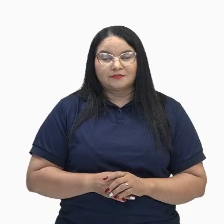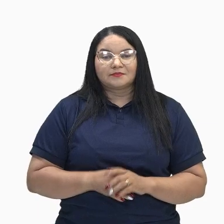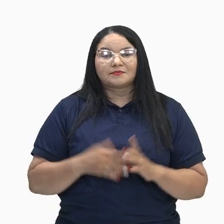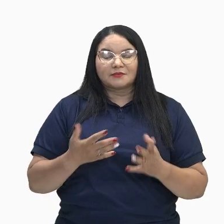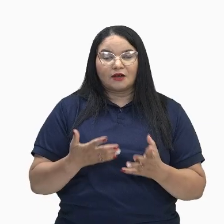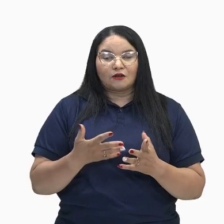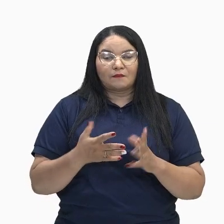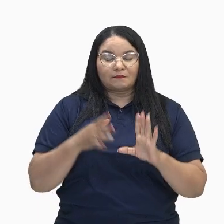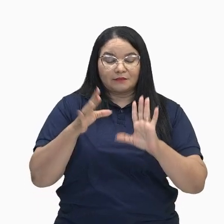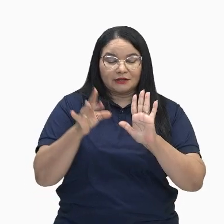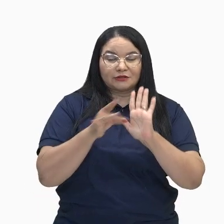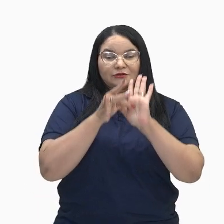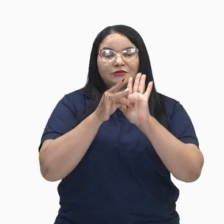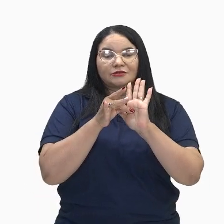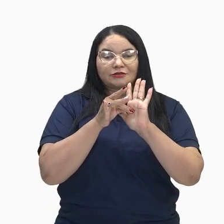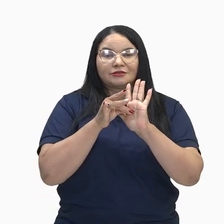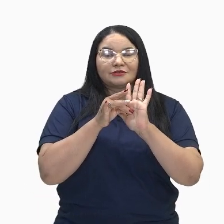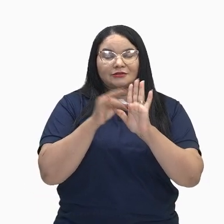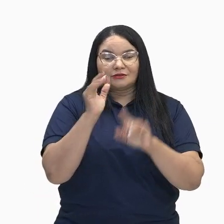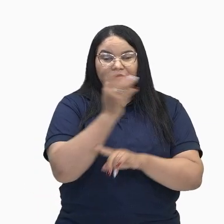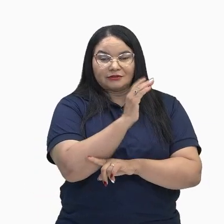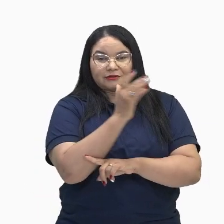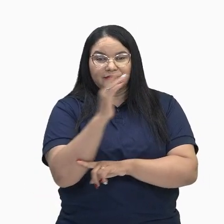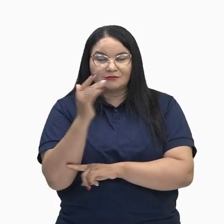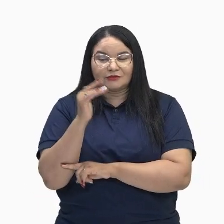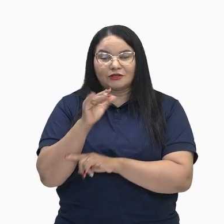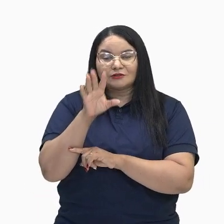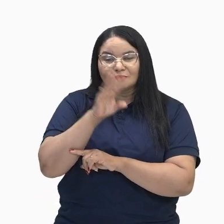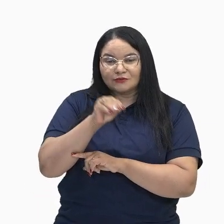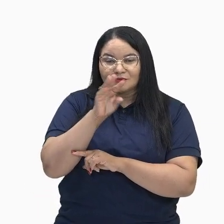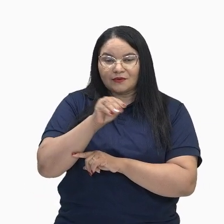onde? A floresta sussurrava.